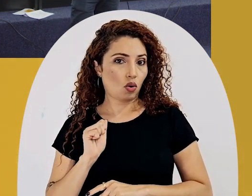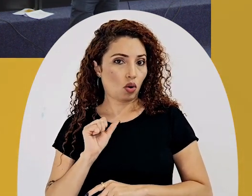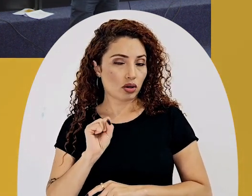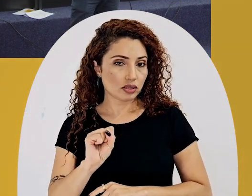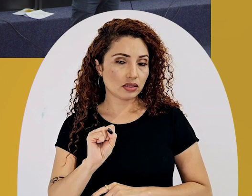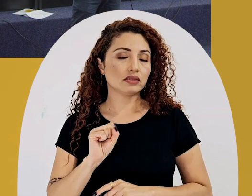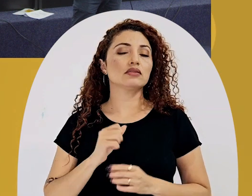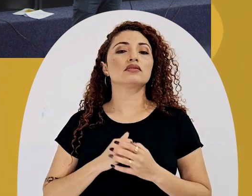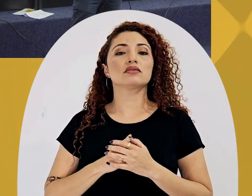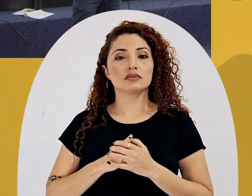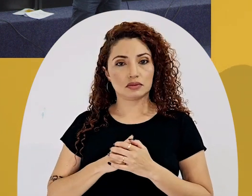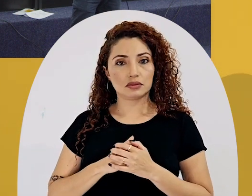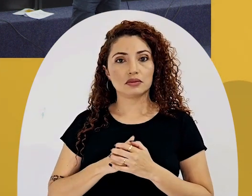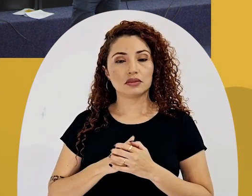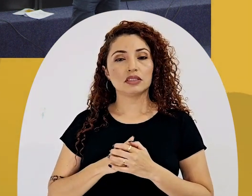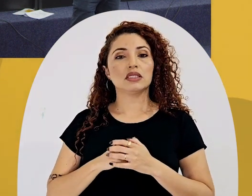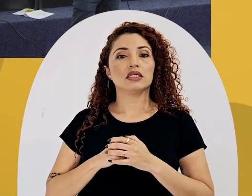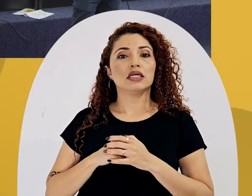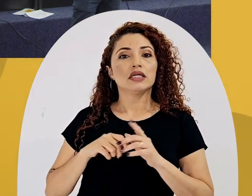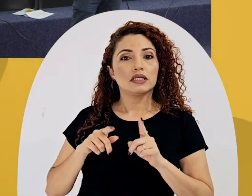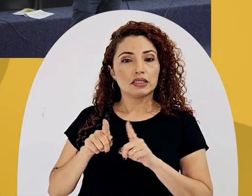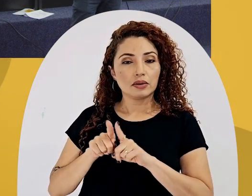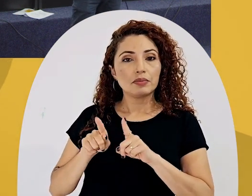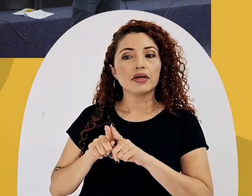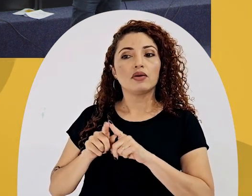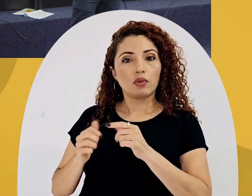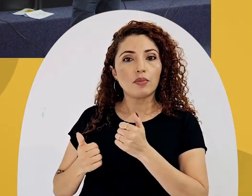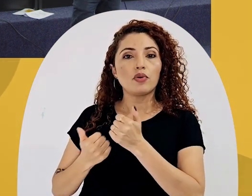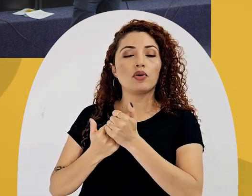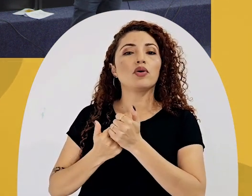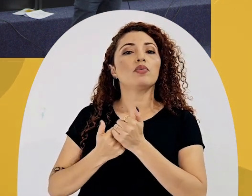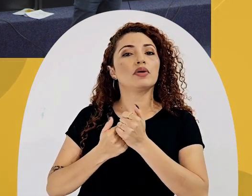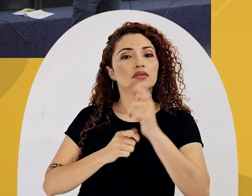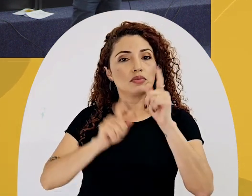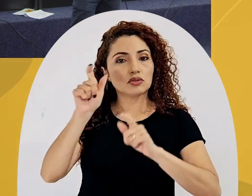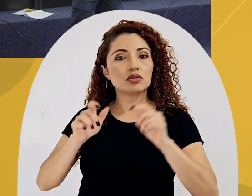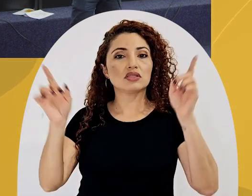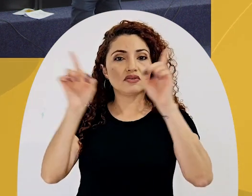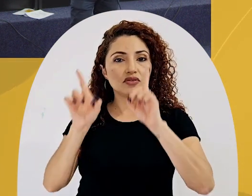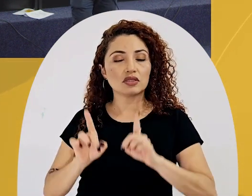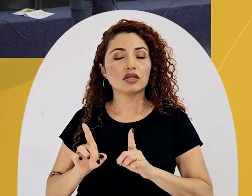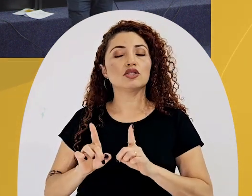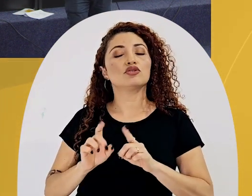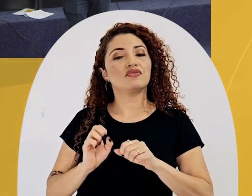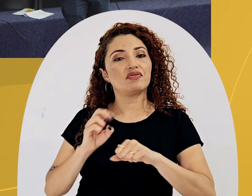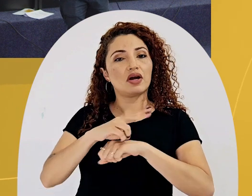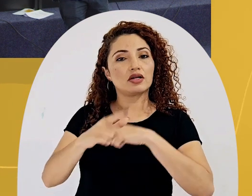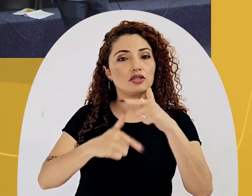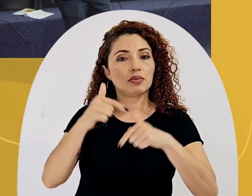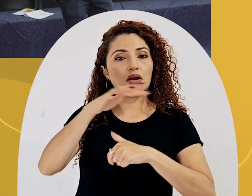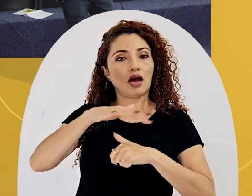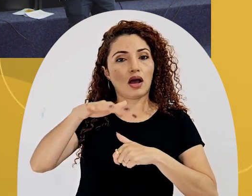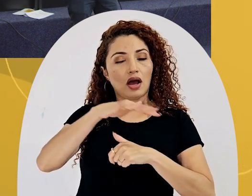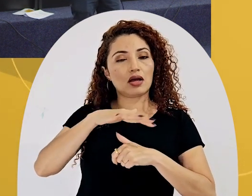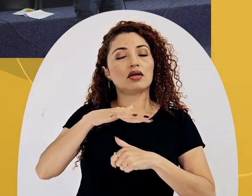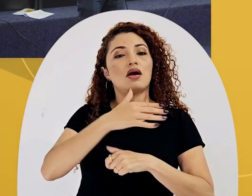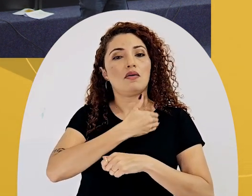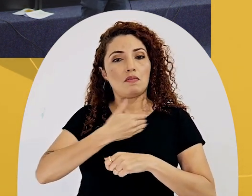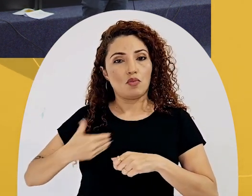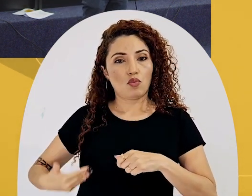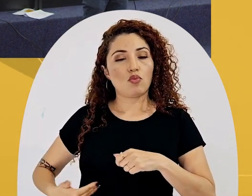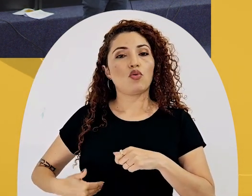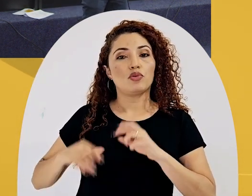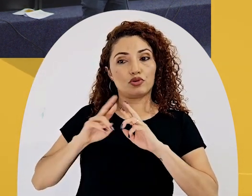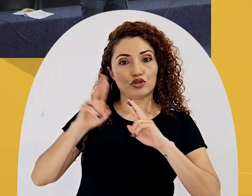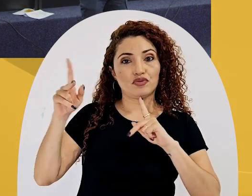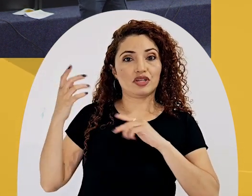né, e os favorecimentos em relação às pessoas com deficiência também em cargos públicos, né, o que não é realidade